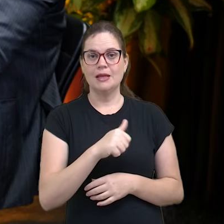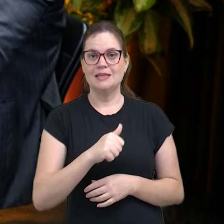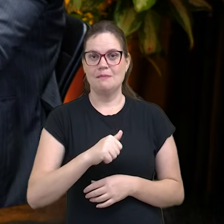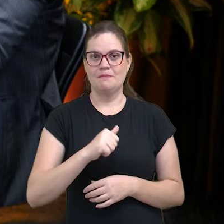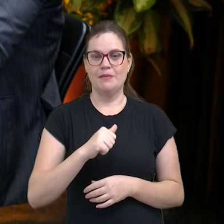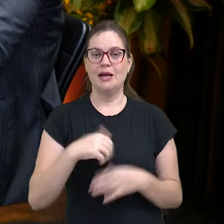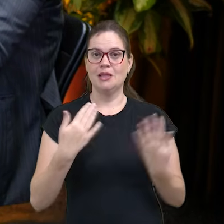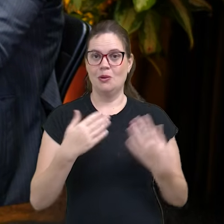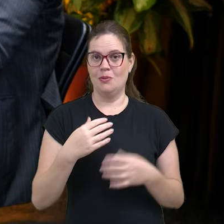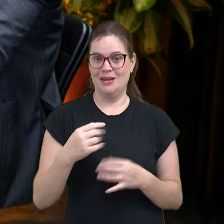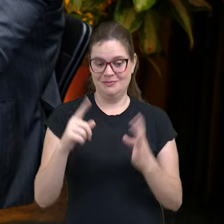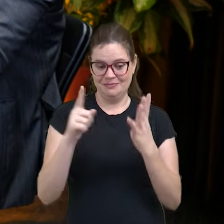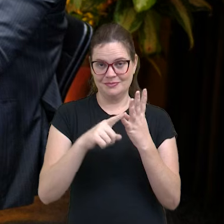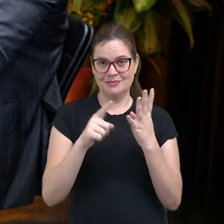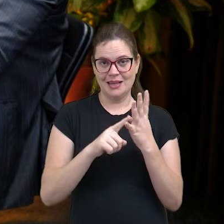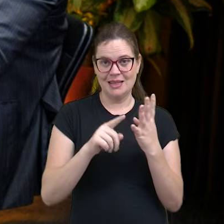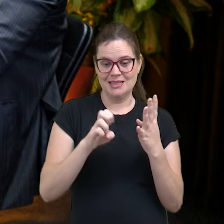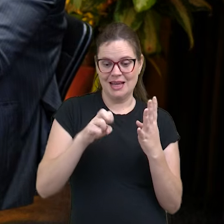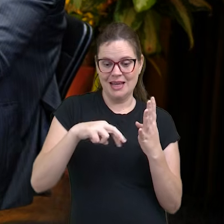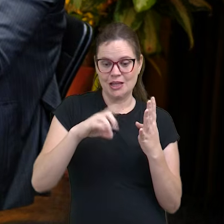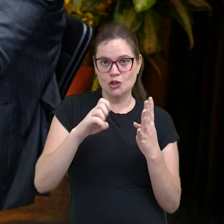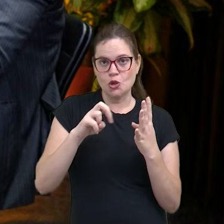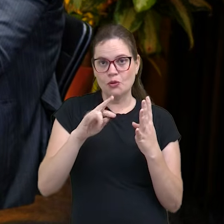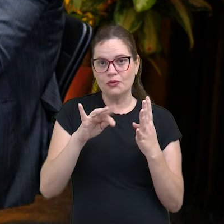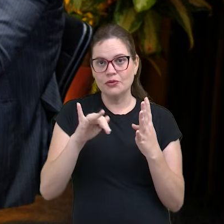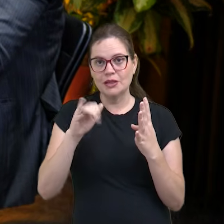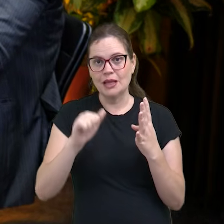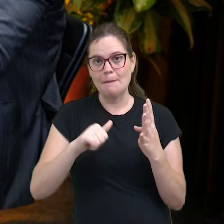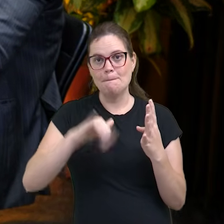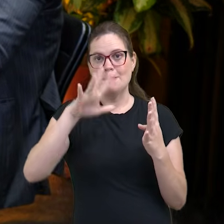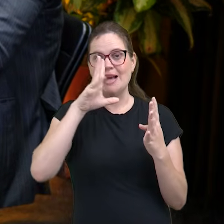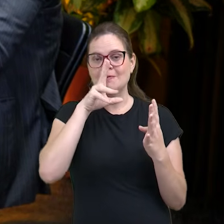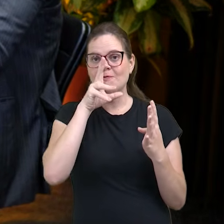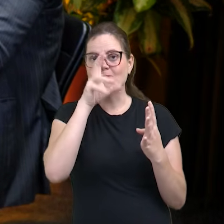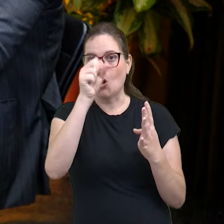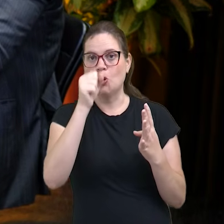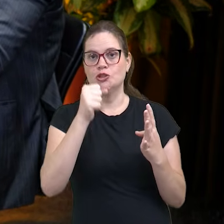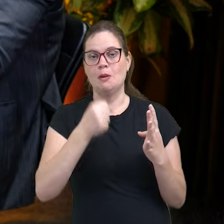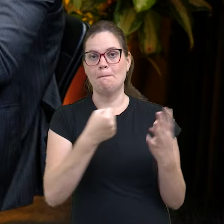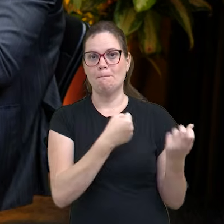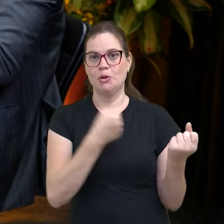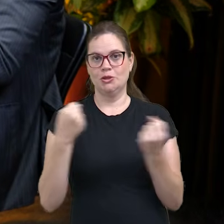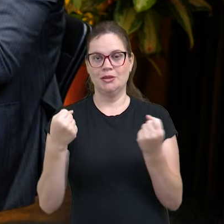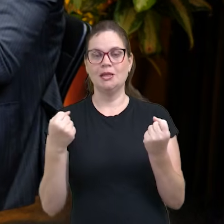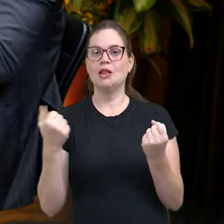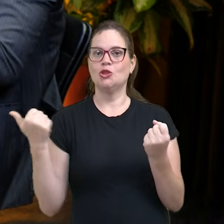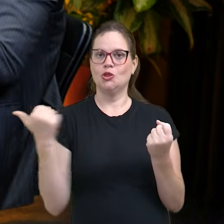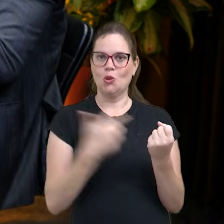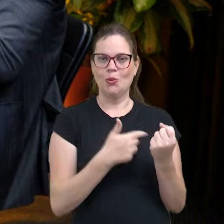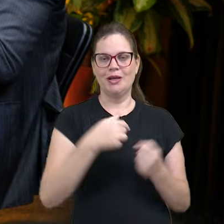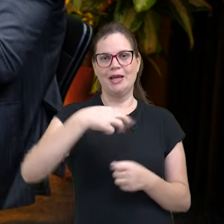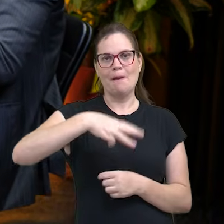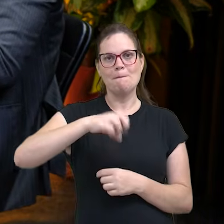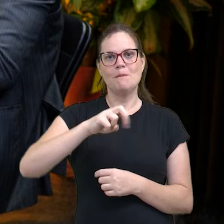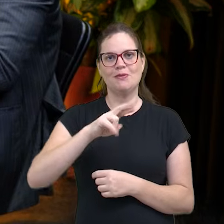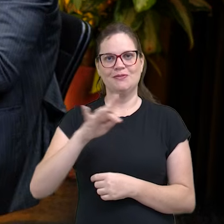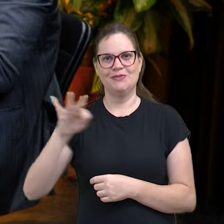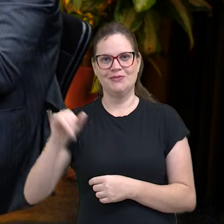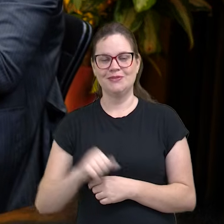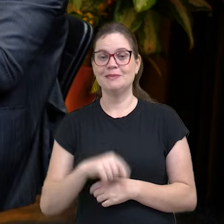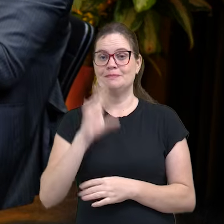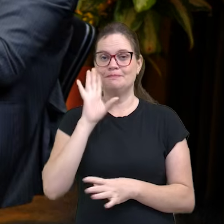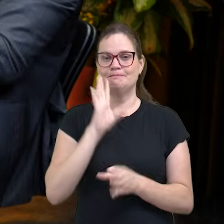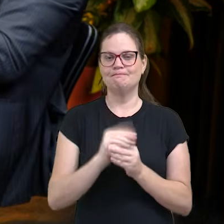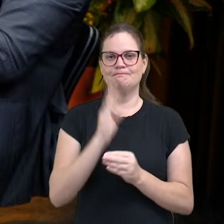mais poderosa do que a endorfina, do que a morfina, perdão, a endorfina.